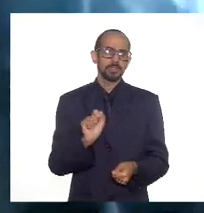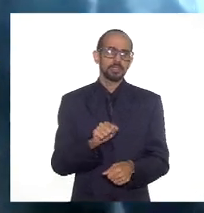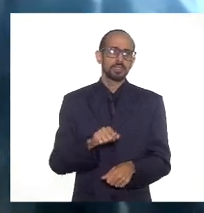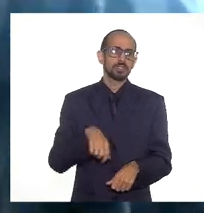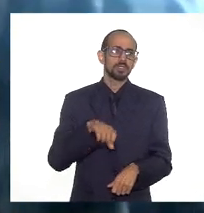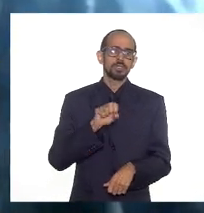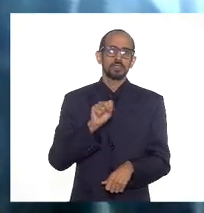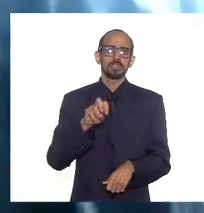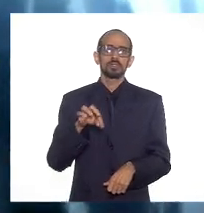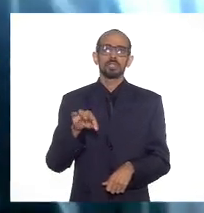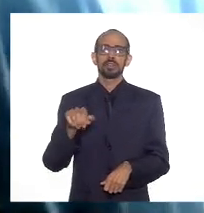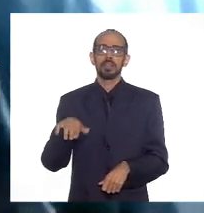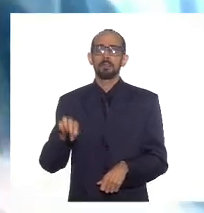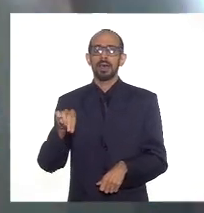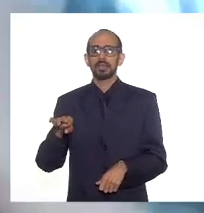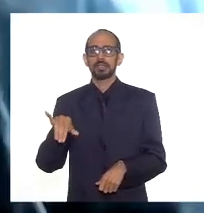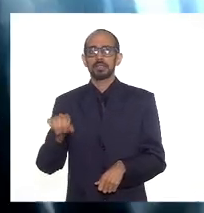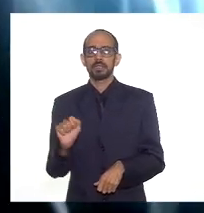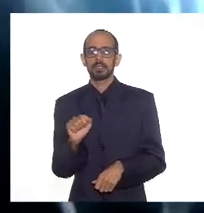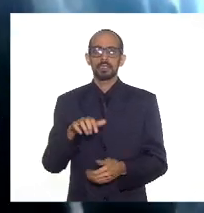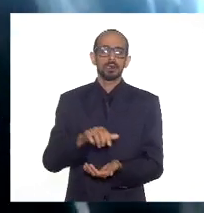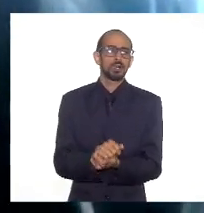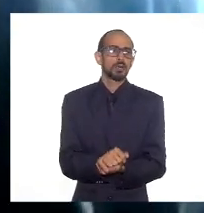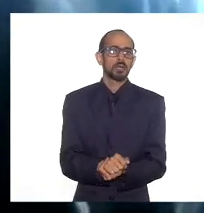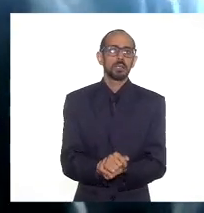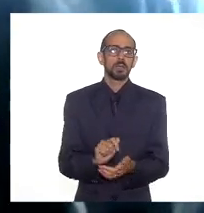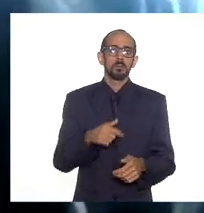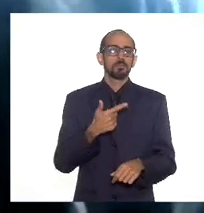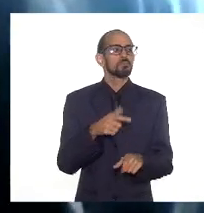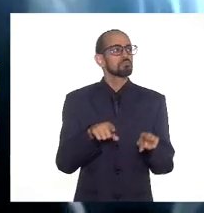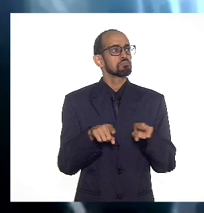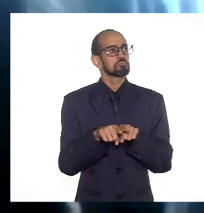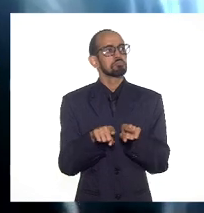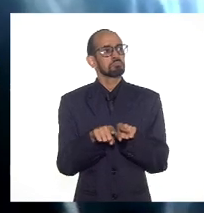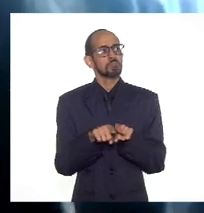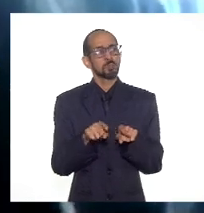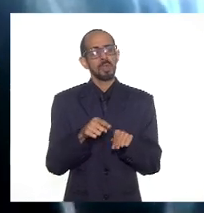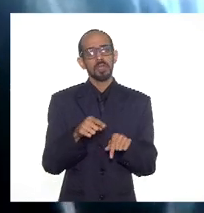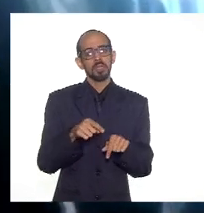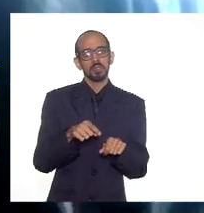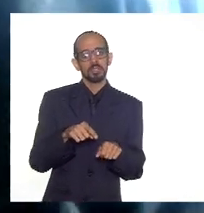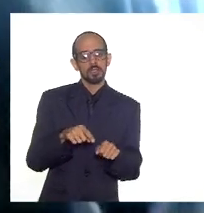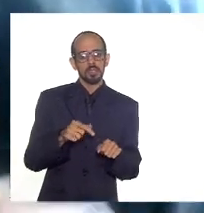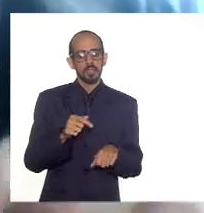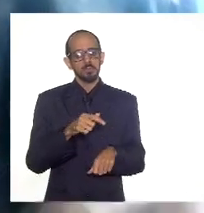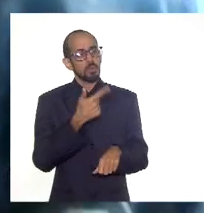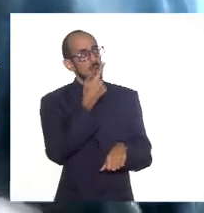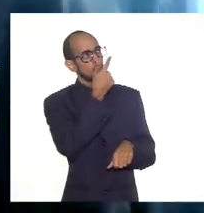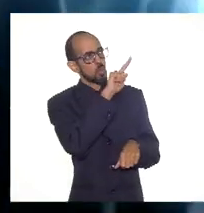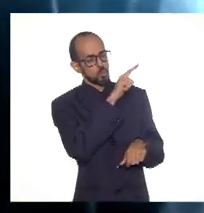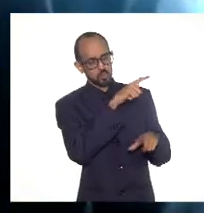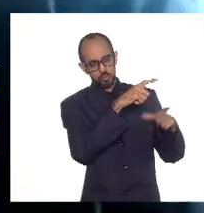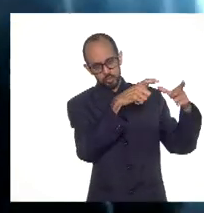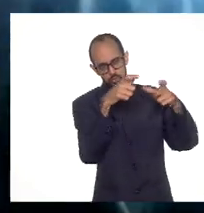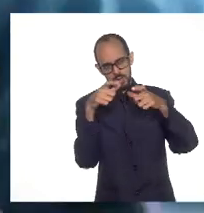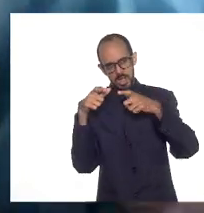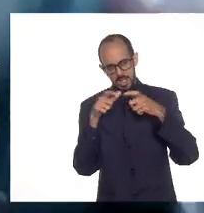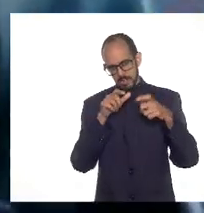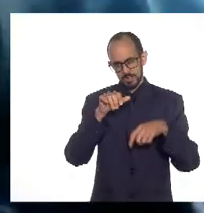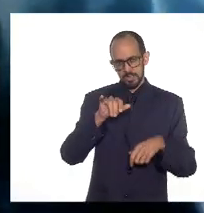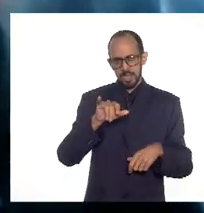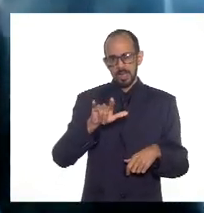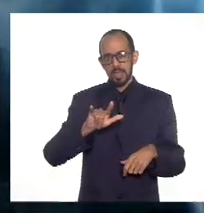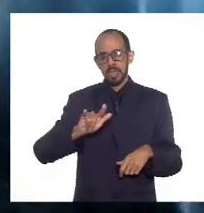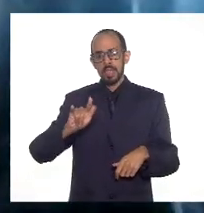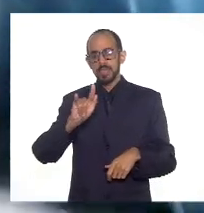Santa Maria Madalena, né? Lá para os lados do Jair Bittencourt, lá para cima, né? Parque da Ilha